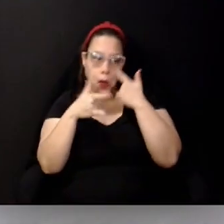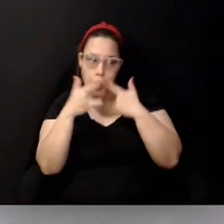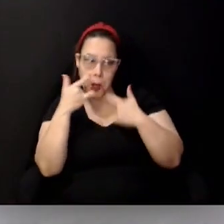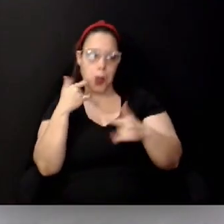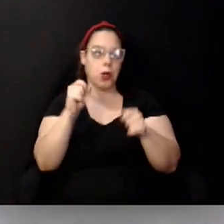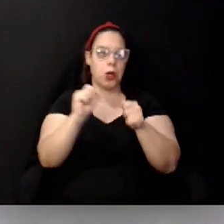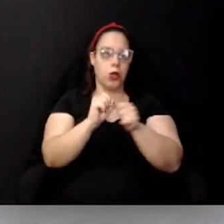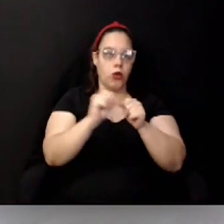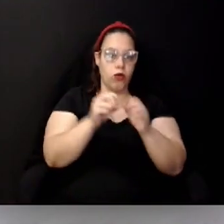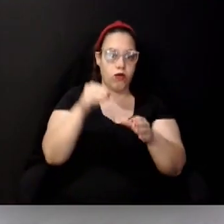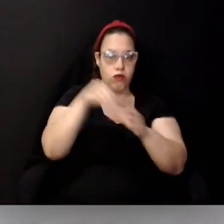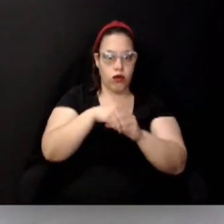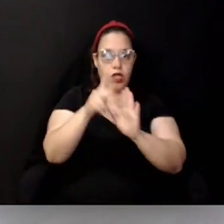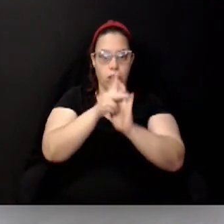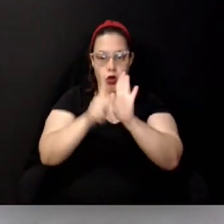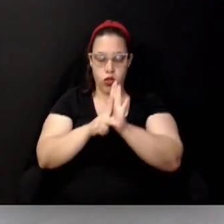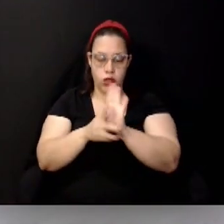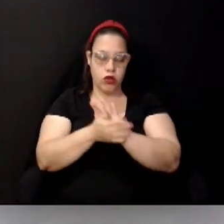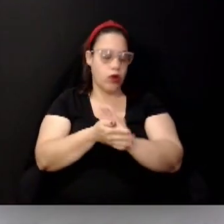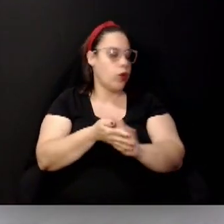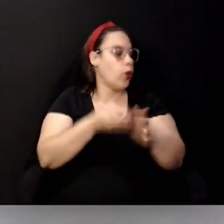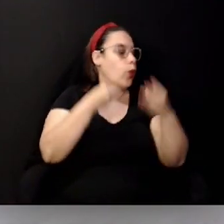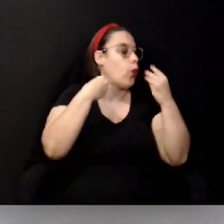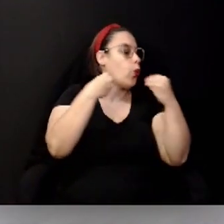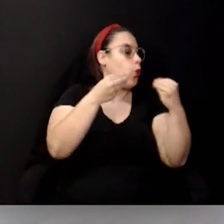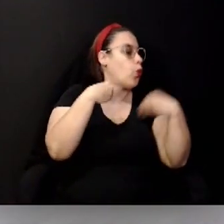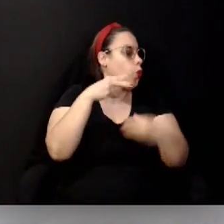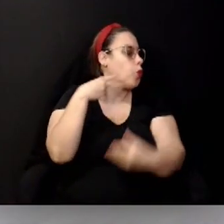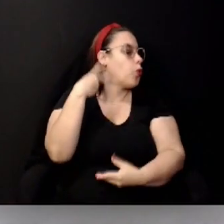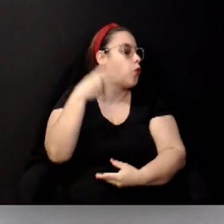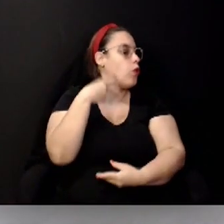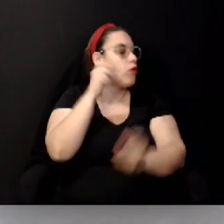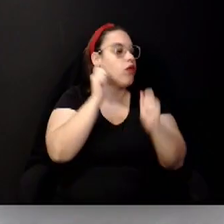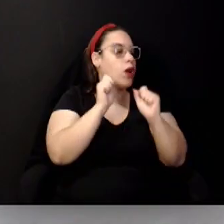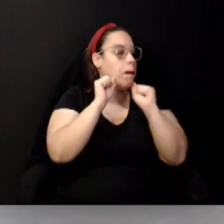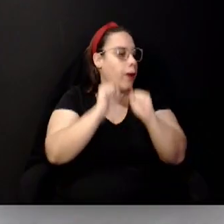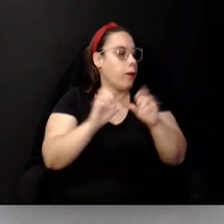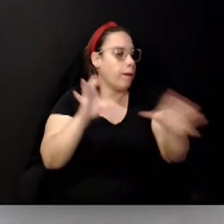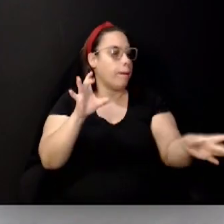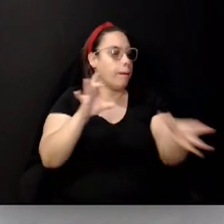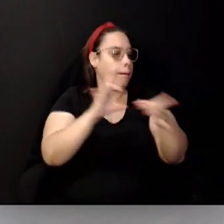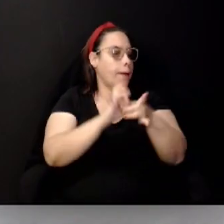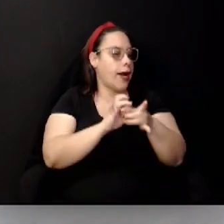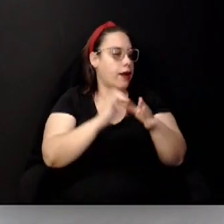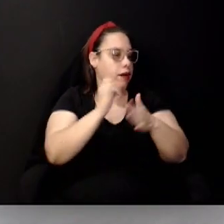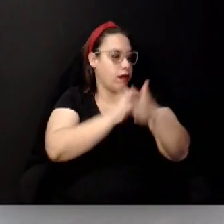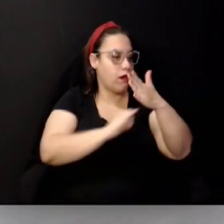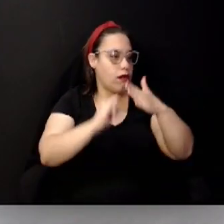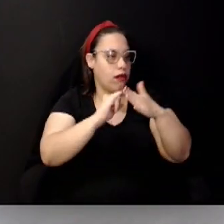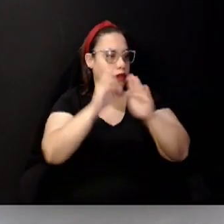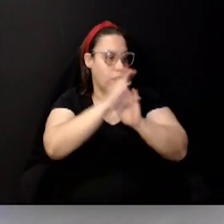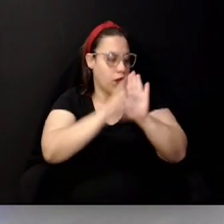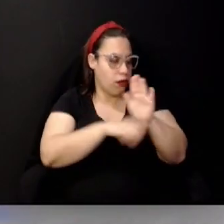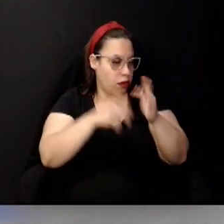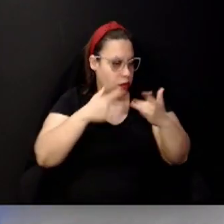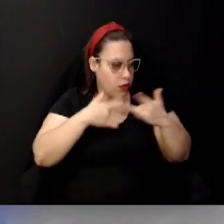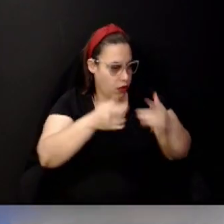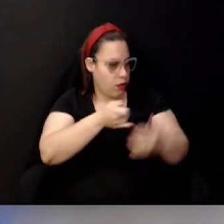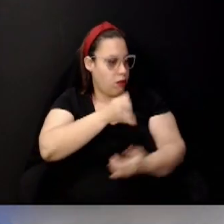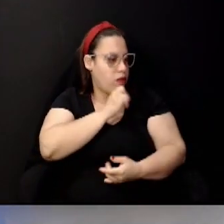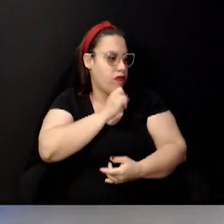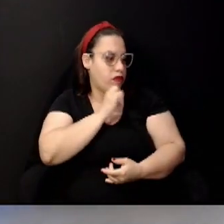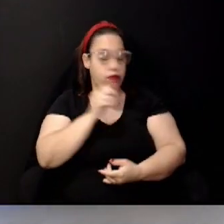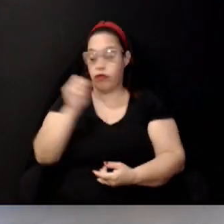desse projeto. Como vai funcionar, vereador? Quem poderá integrar programas de entidades assistenciais, por exemplo? Sim,